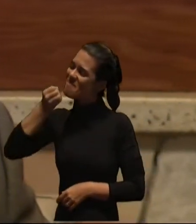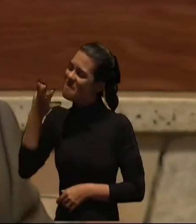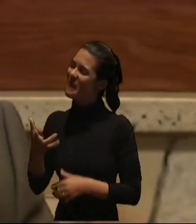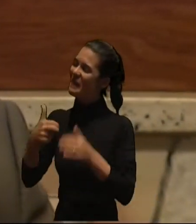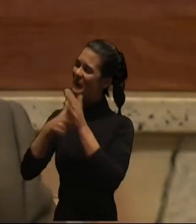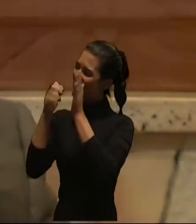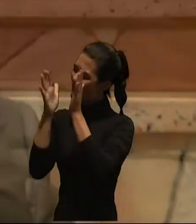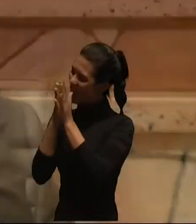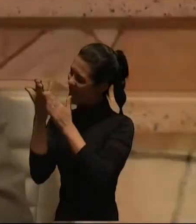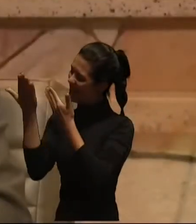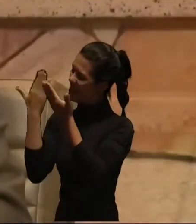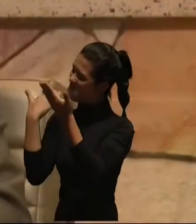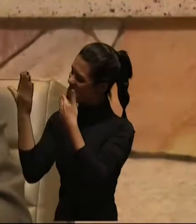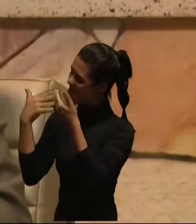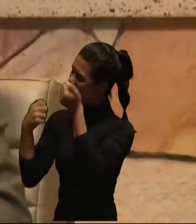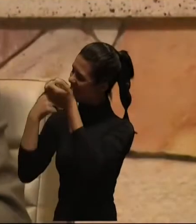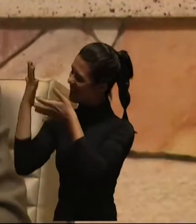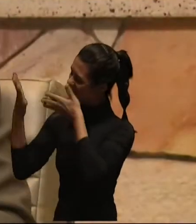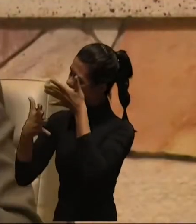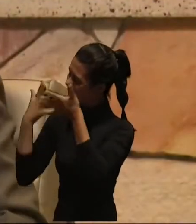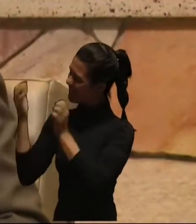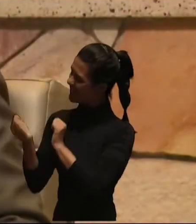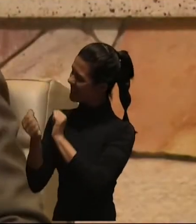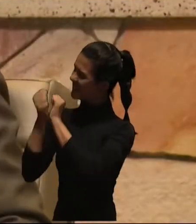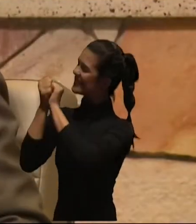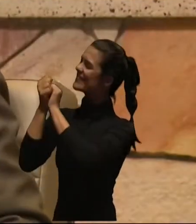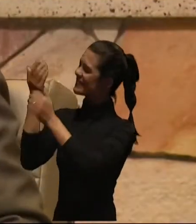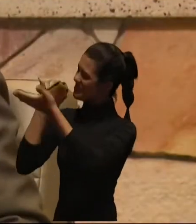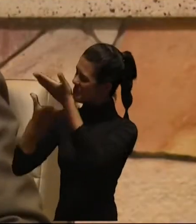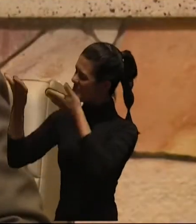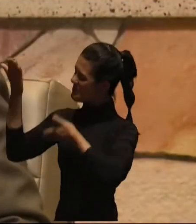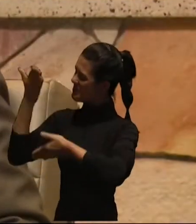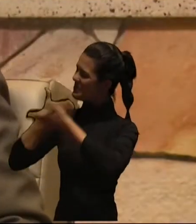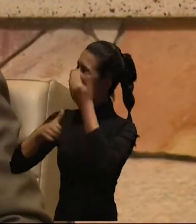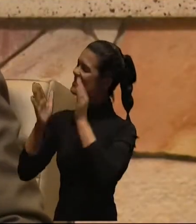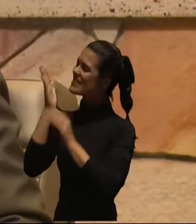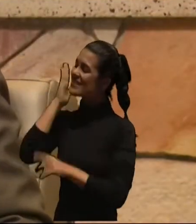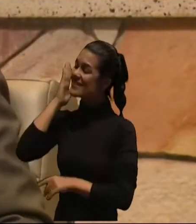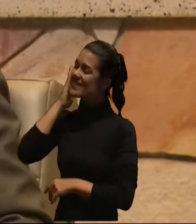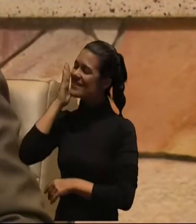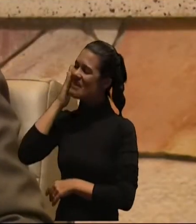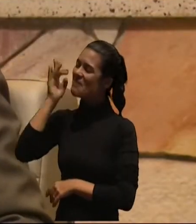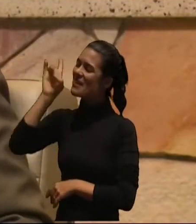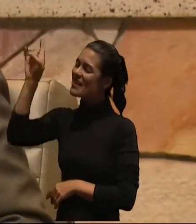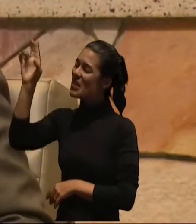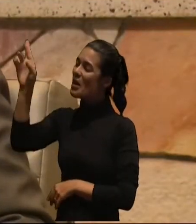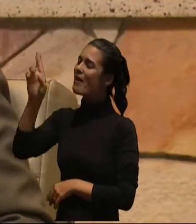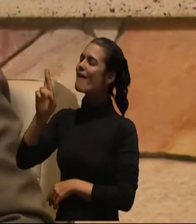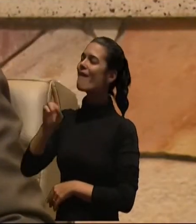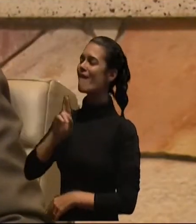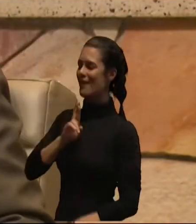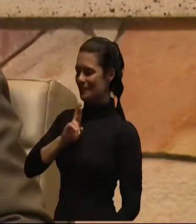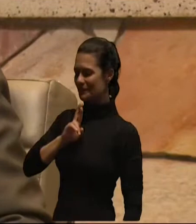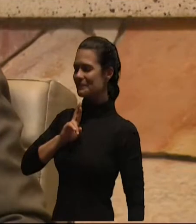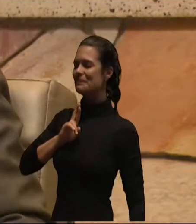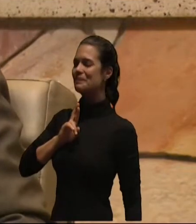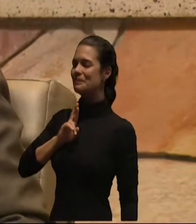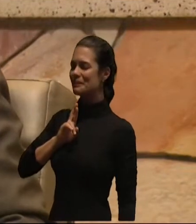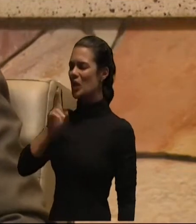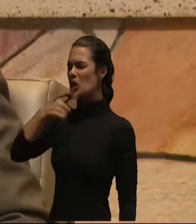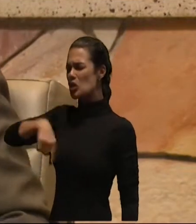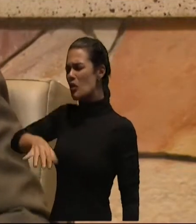a convicção de que o Senhor está ouvindo as nossas orações. Porque nós oramos ao Senhor com